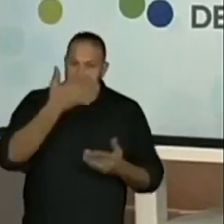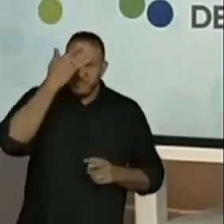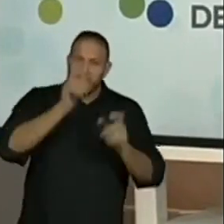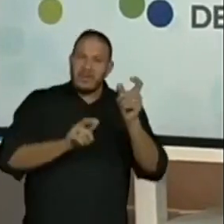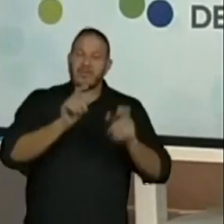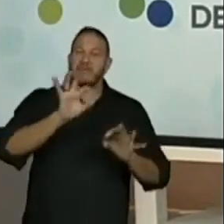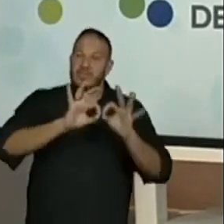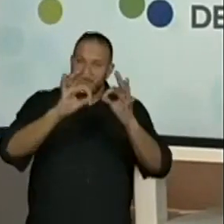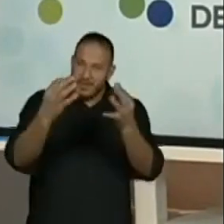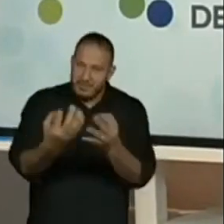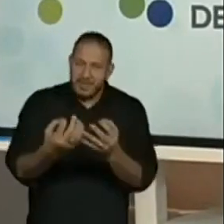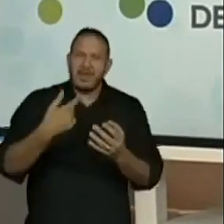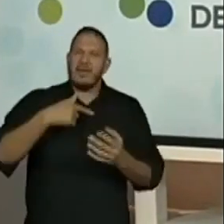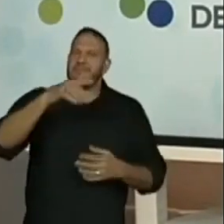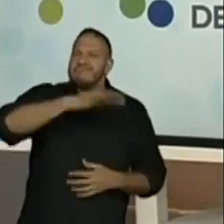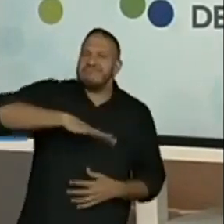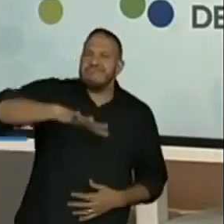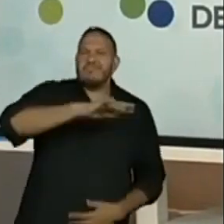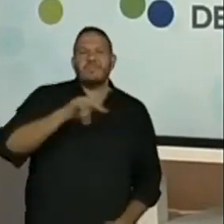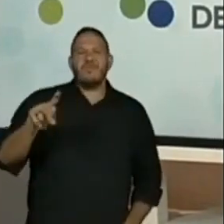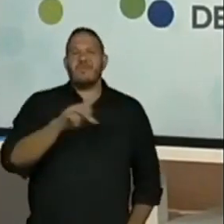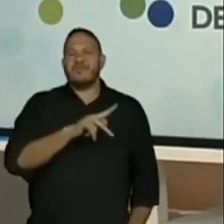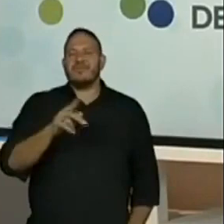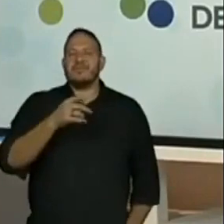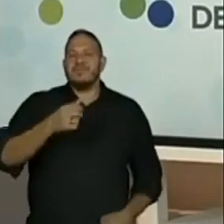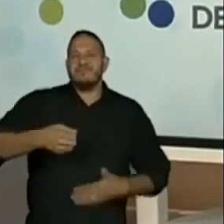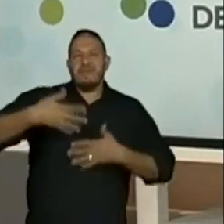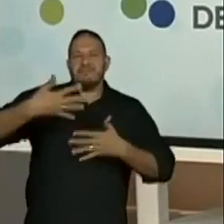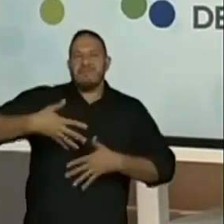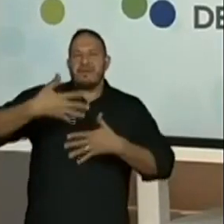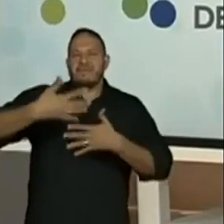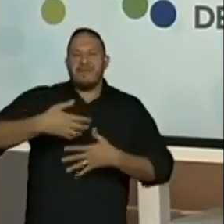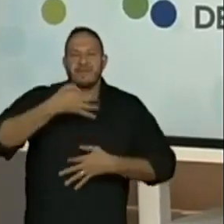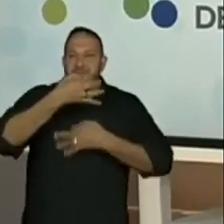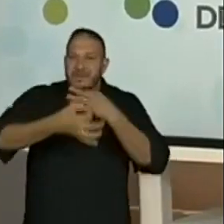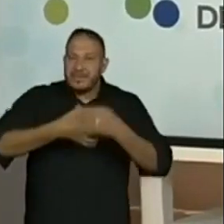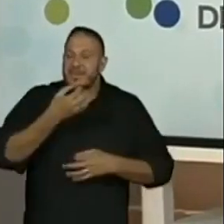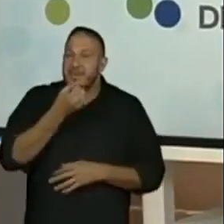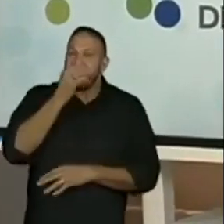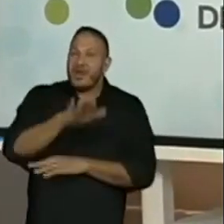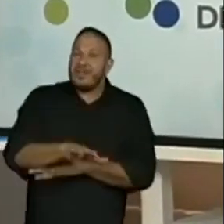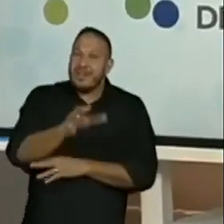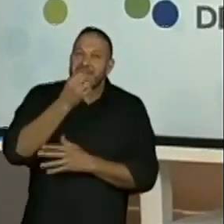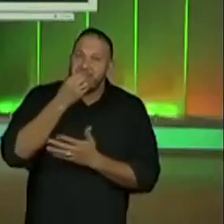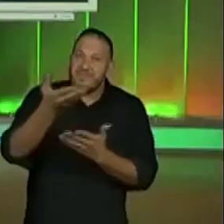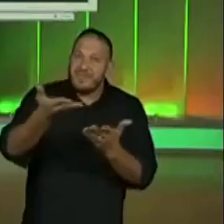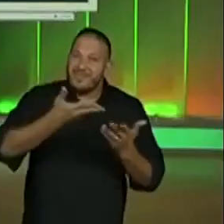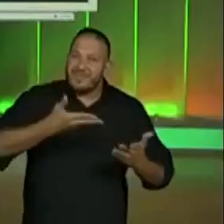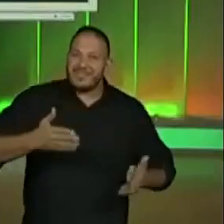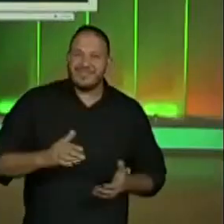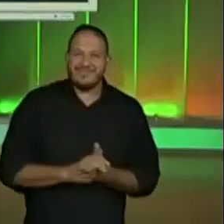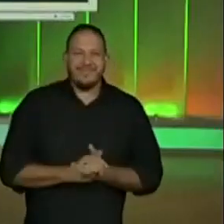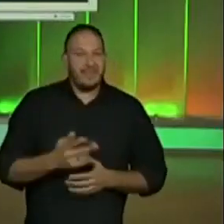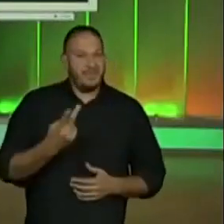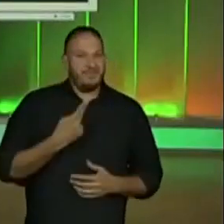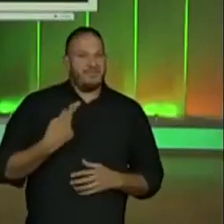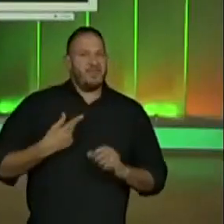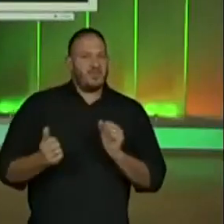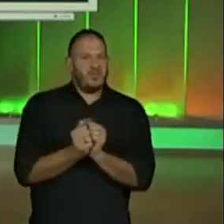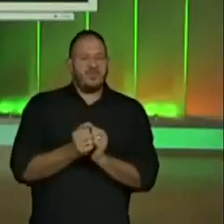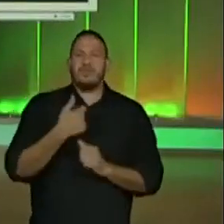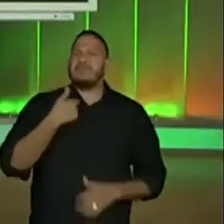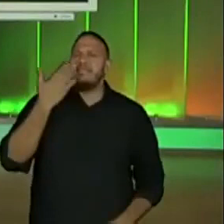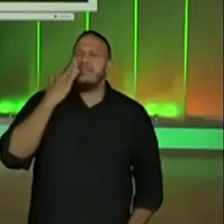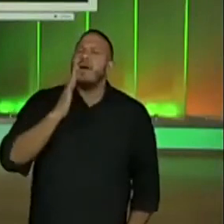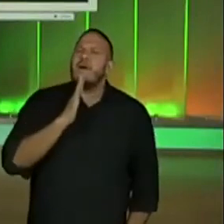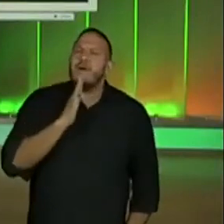professores que estão comentando e dizendo boa tarde aqui no chat. Boa tarde, bem-vindos. Vamos juntos, então, para a aula. Vamos conhecer